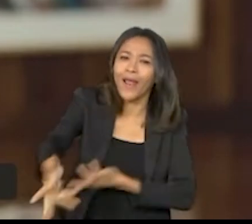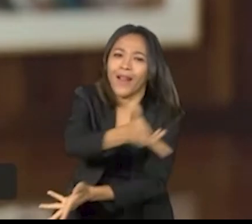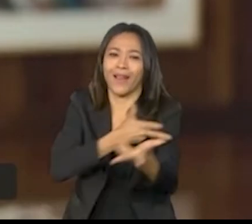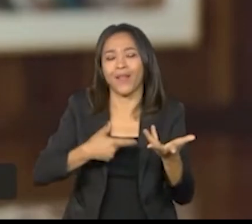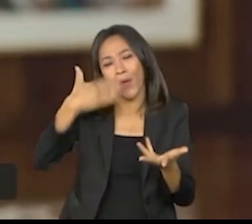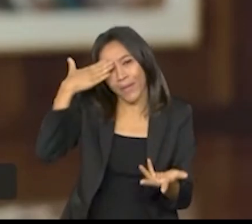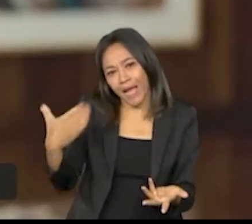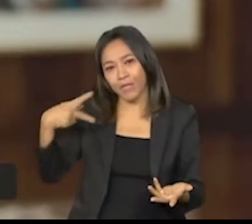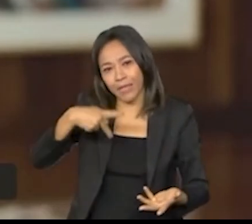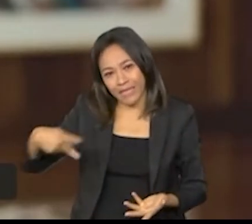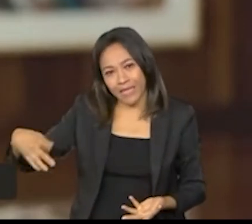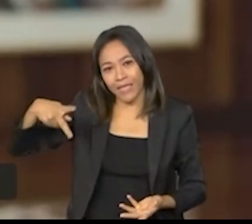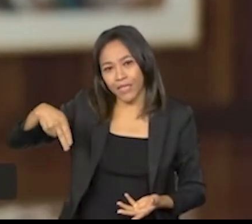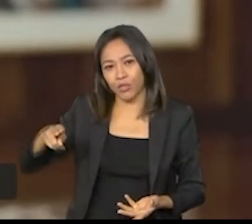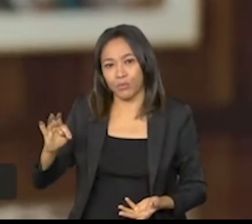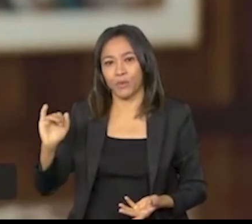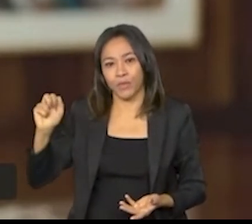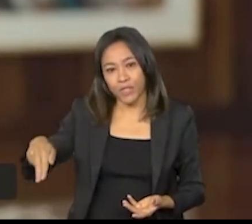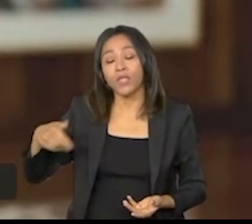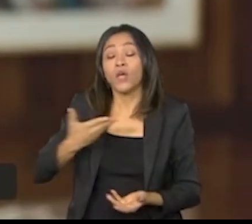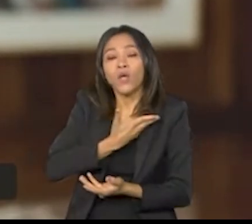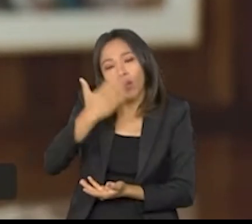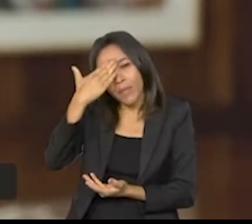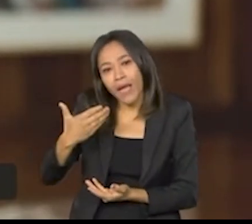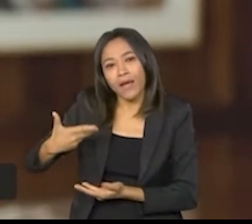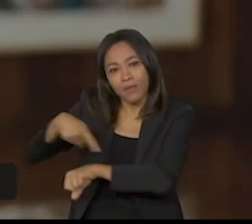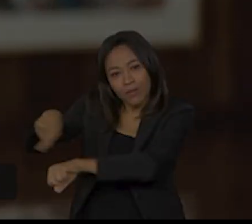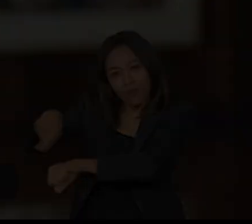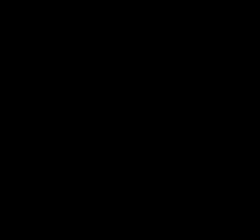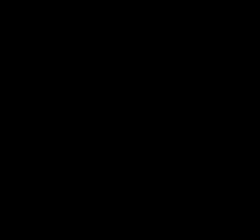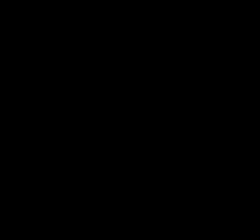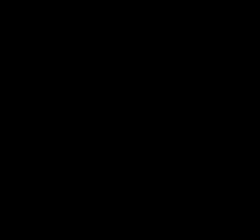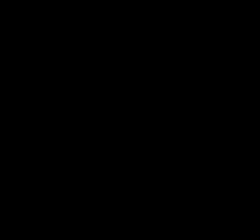Presidente e muito obrigado aos companheiros que estão em cas